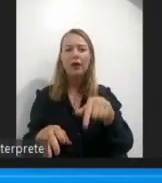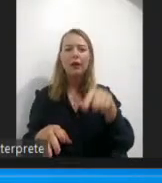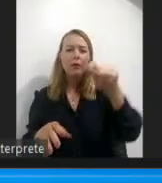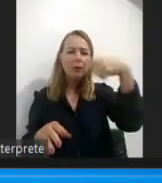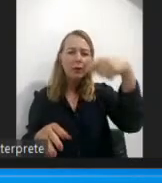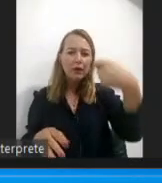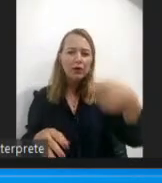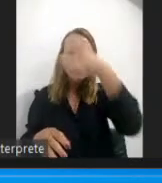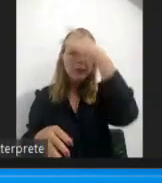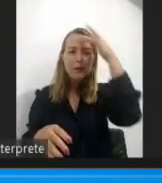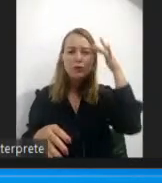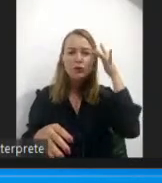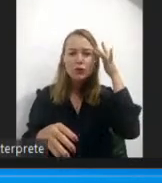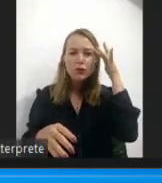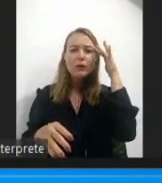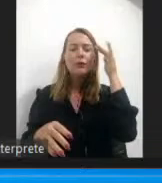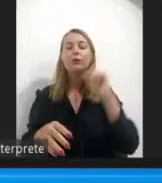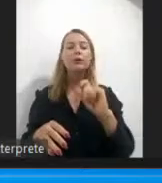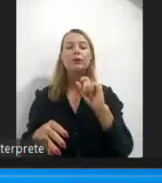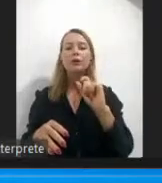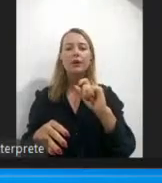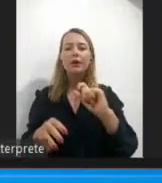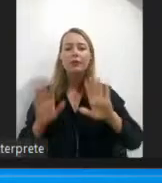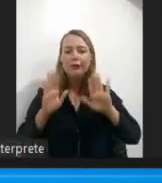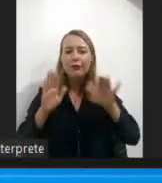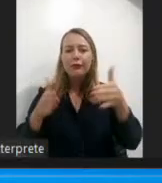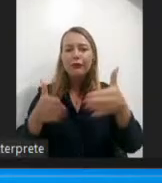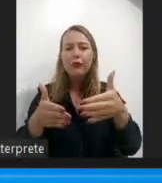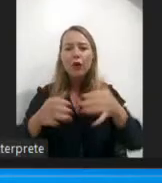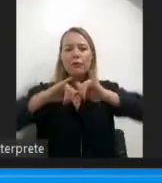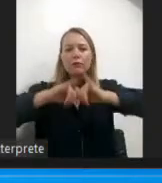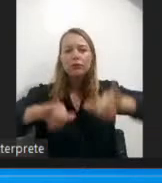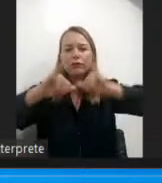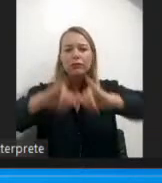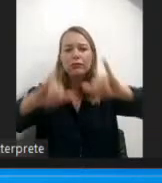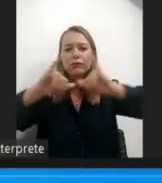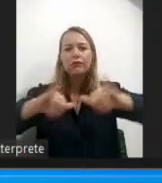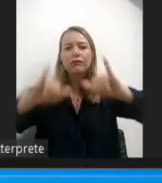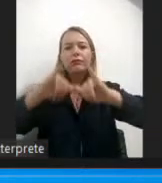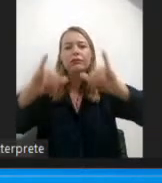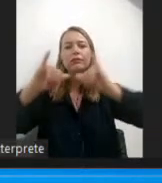se dedicam a anunciar as boas novas